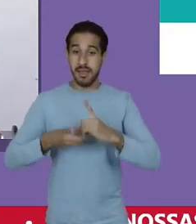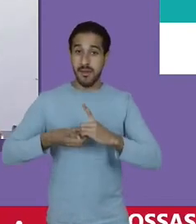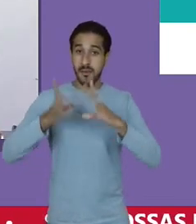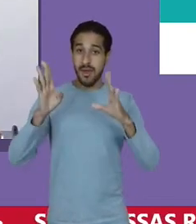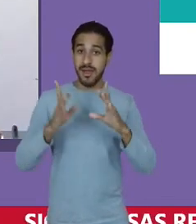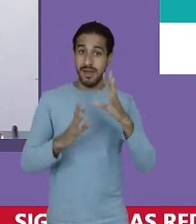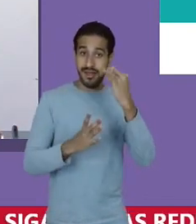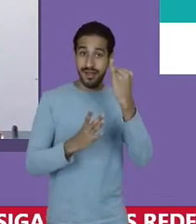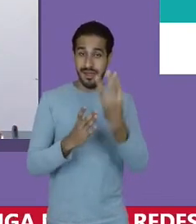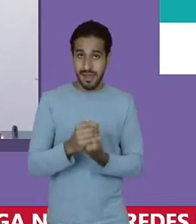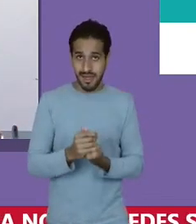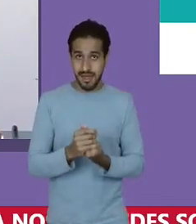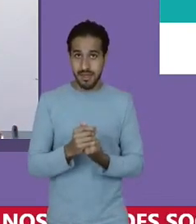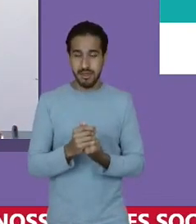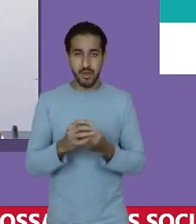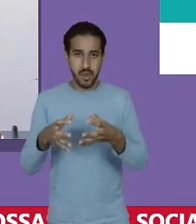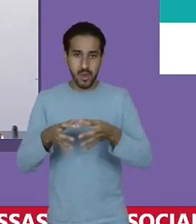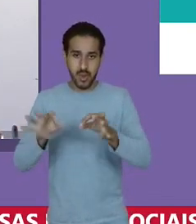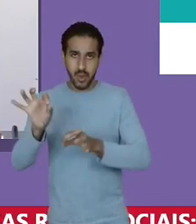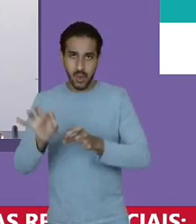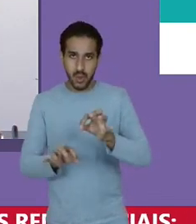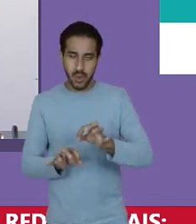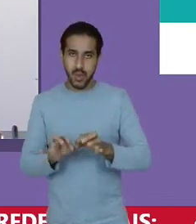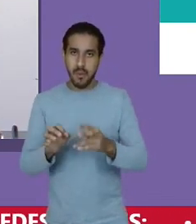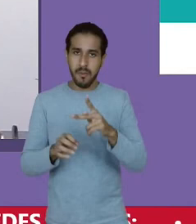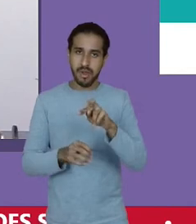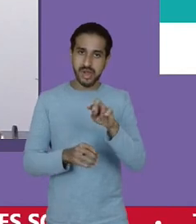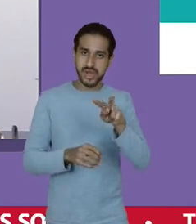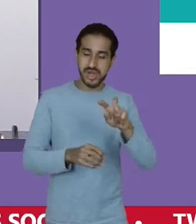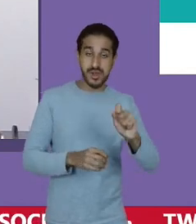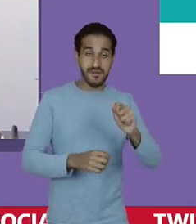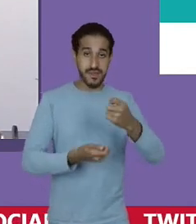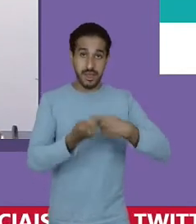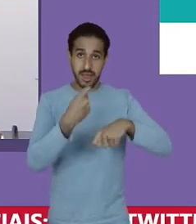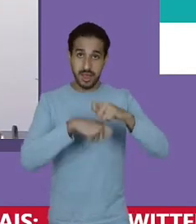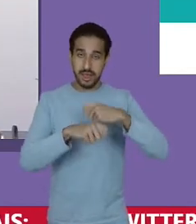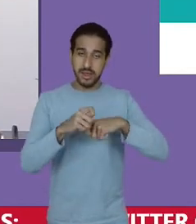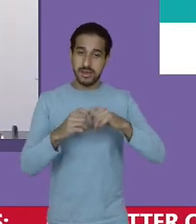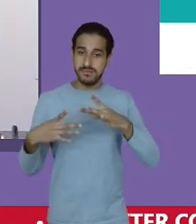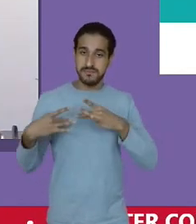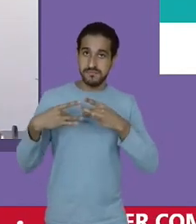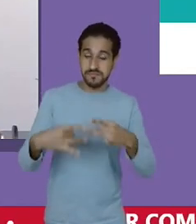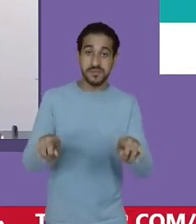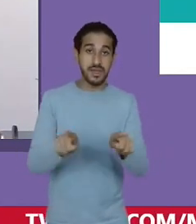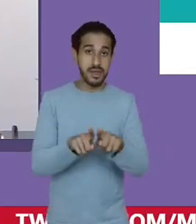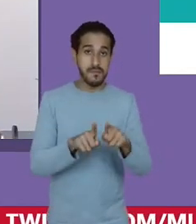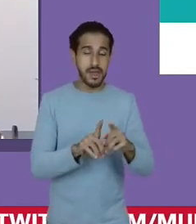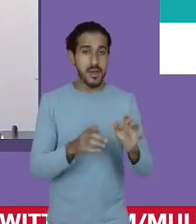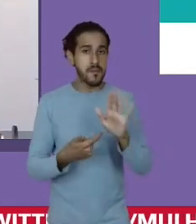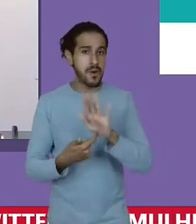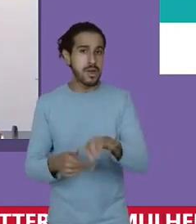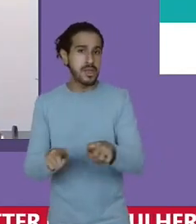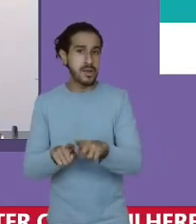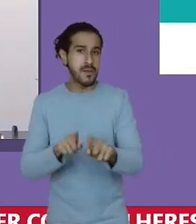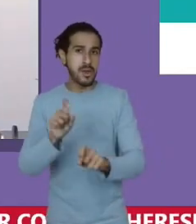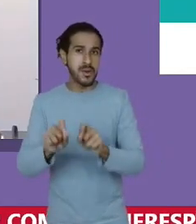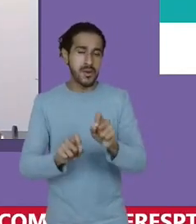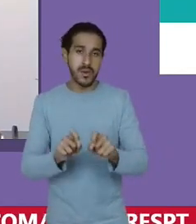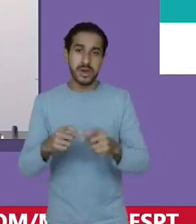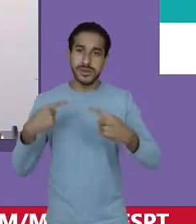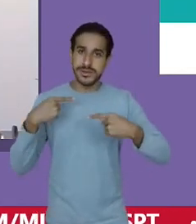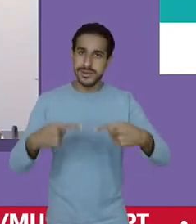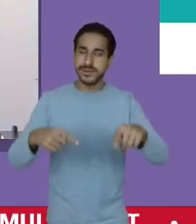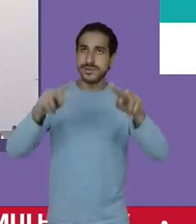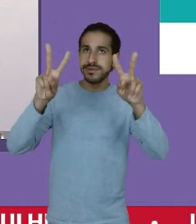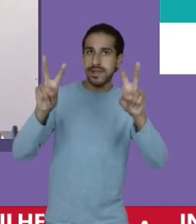interna na organização produtiva econômica da economia solidária, mas ela imprime também a